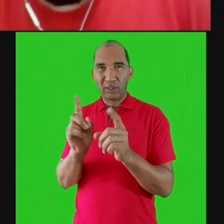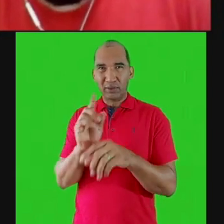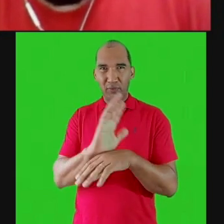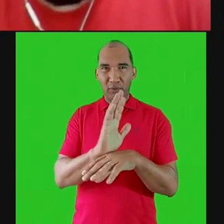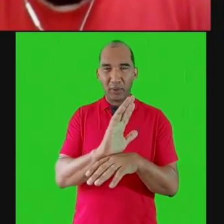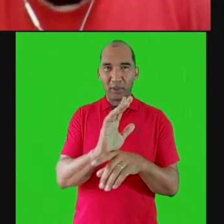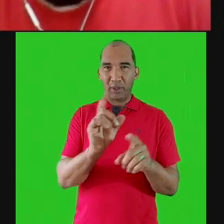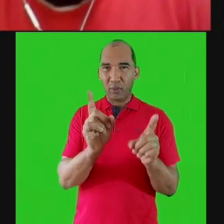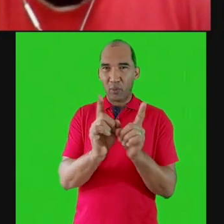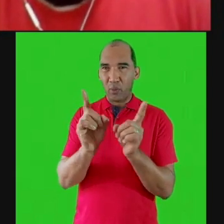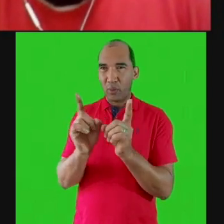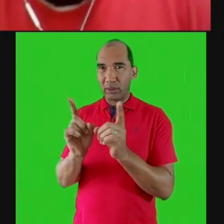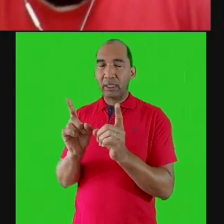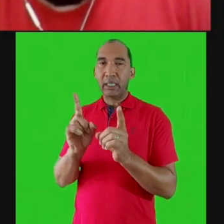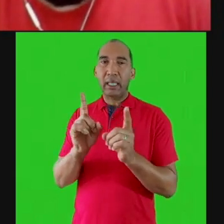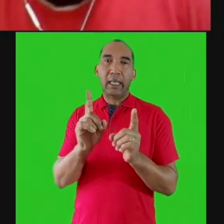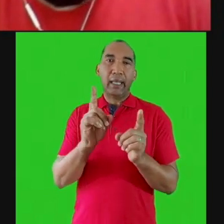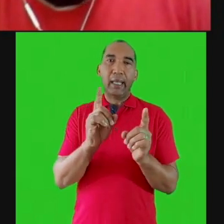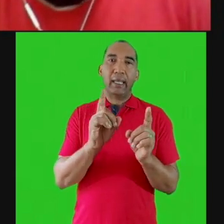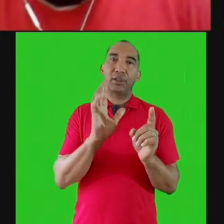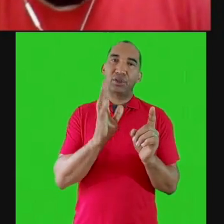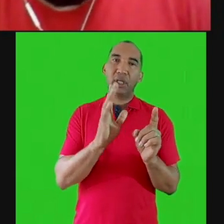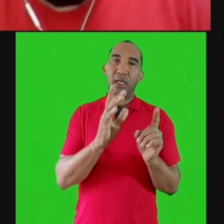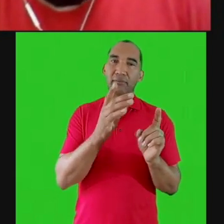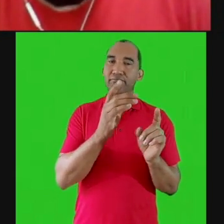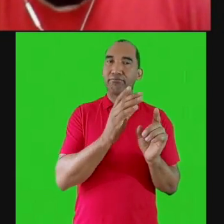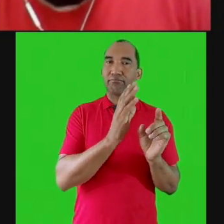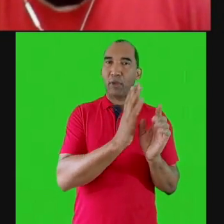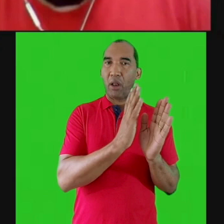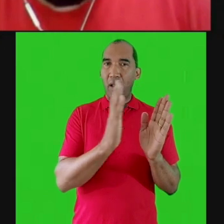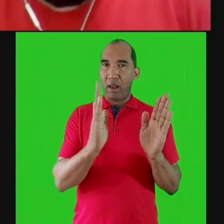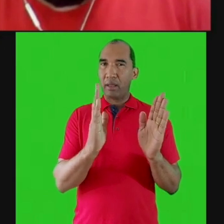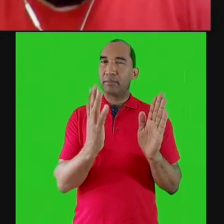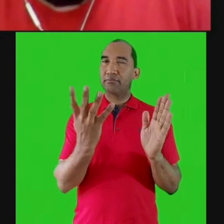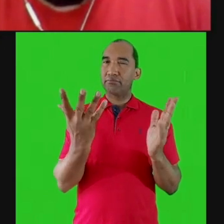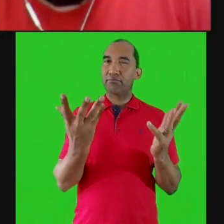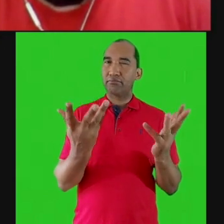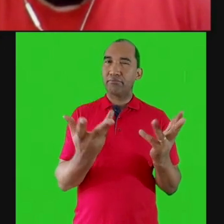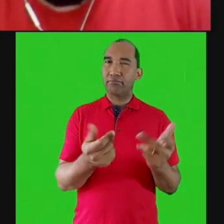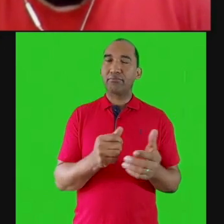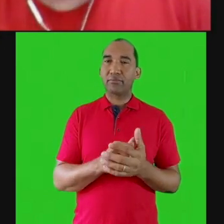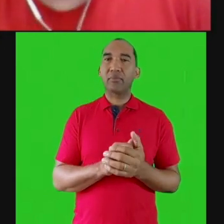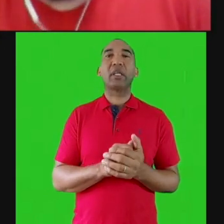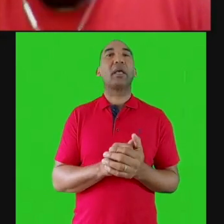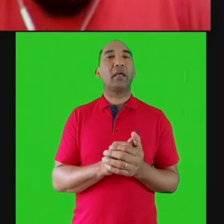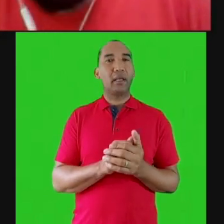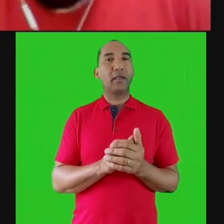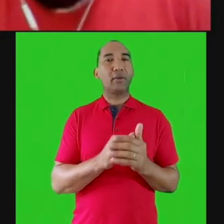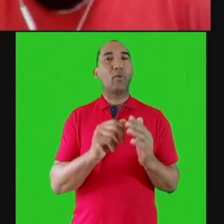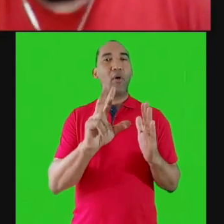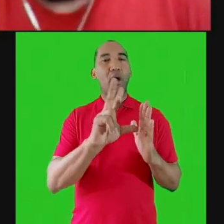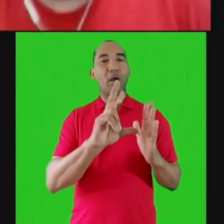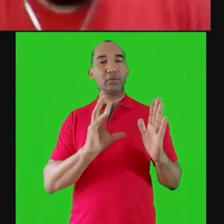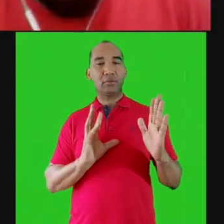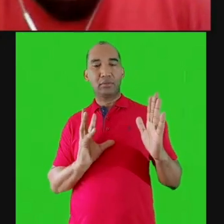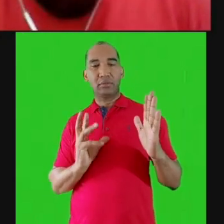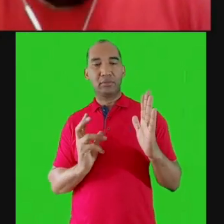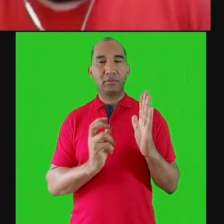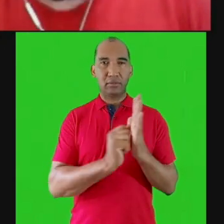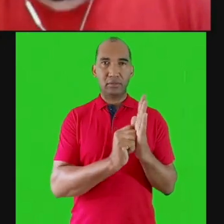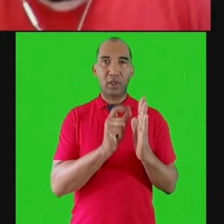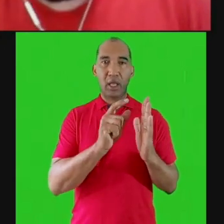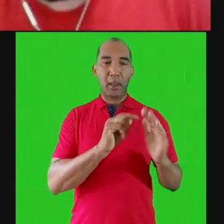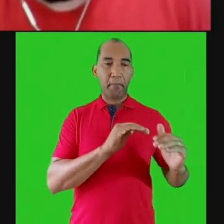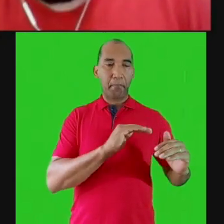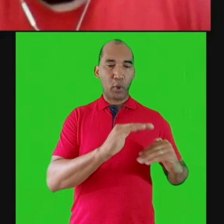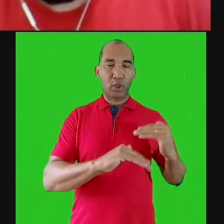curtas que fazem parte de um acervo muito bacana, não é, André? Sim, o áudio transvisual. Que é